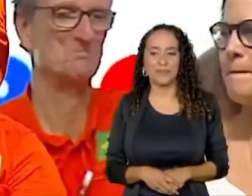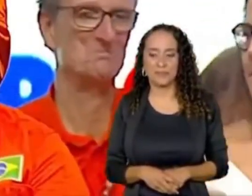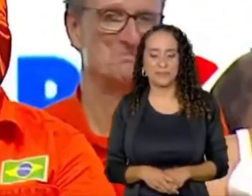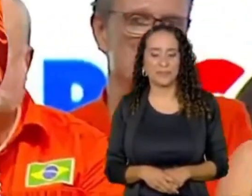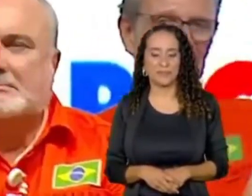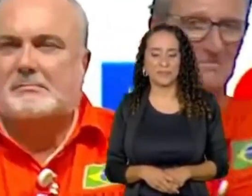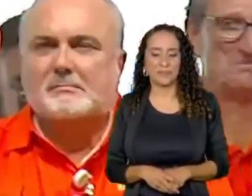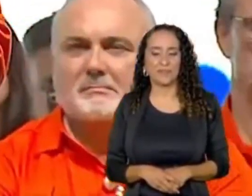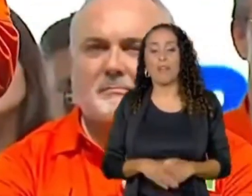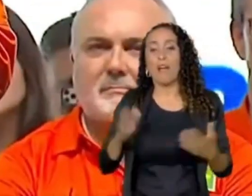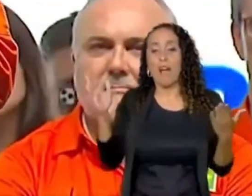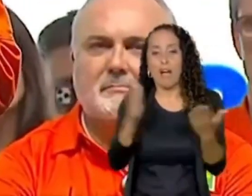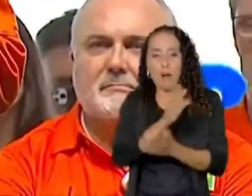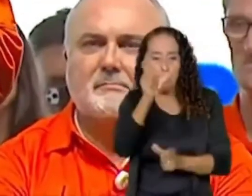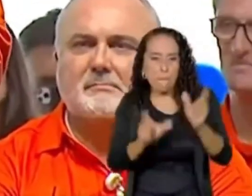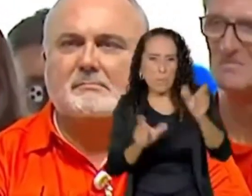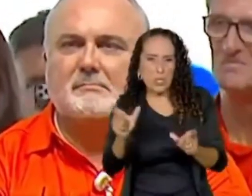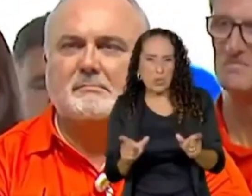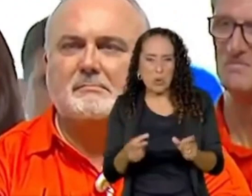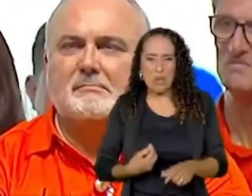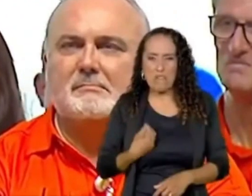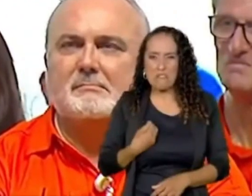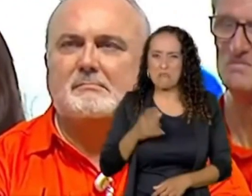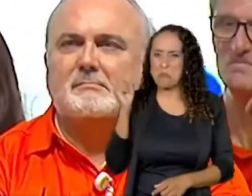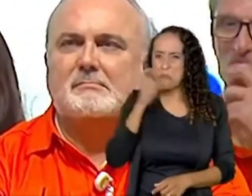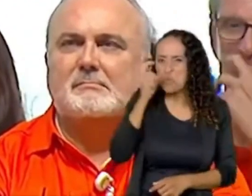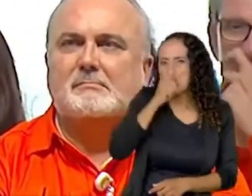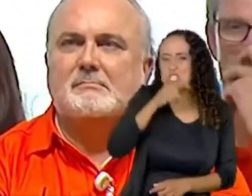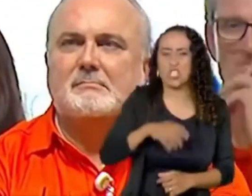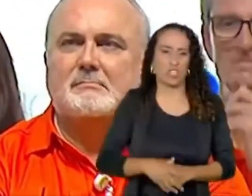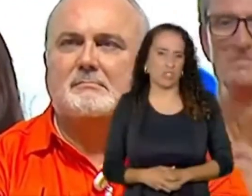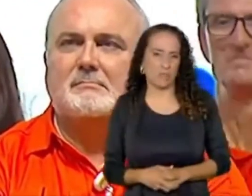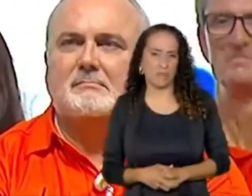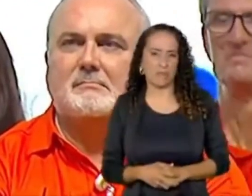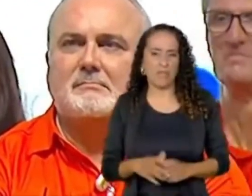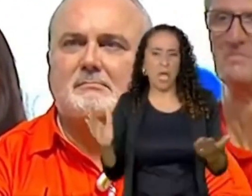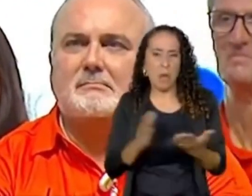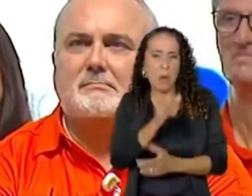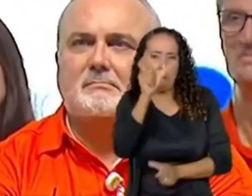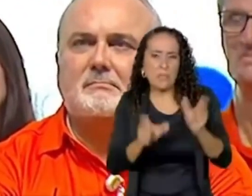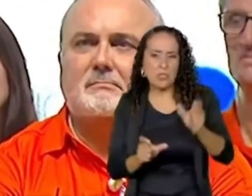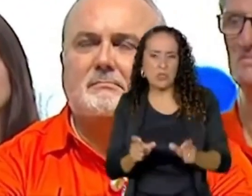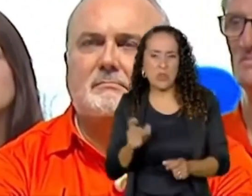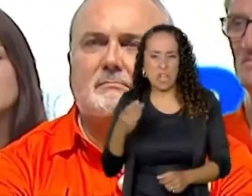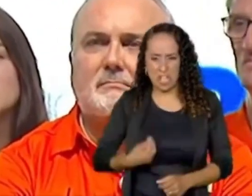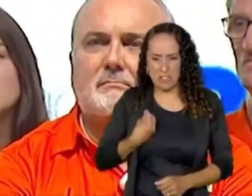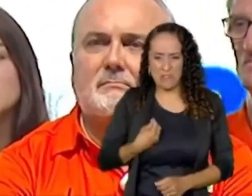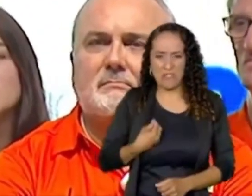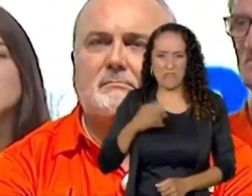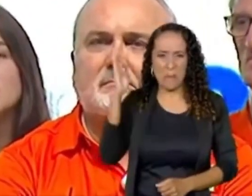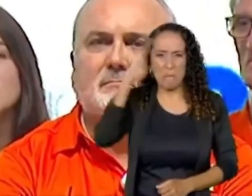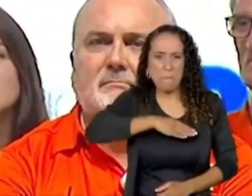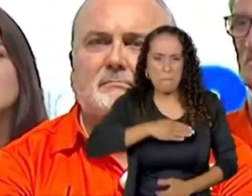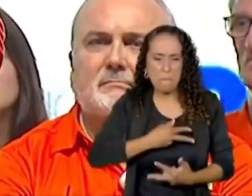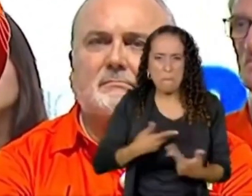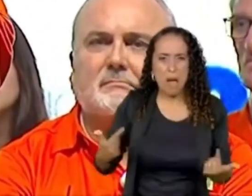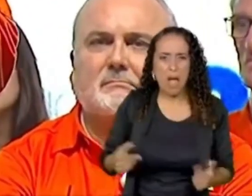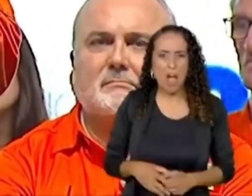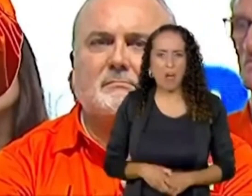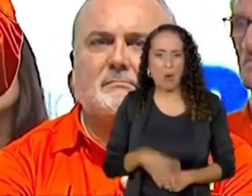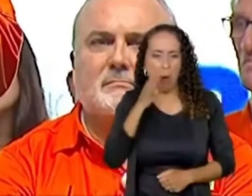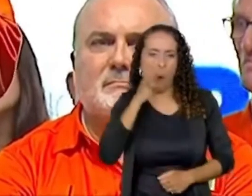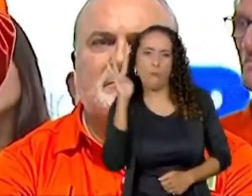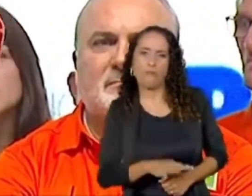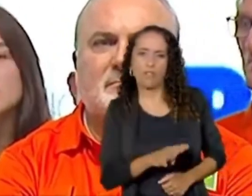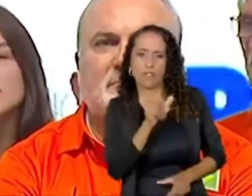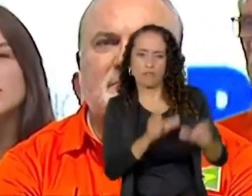Alguém que vive da mentira, alguém que vive da maldade, alguém que vive de ofender os